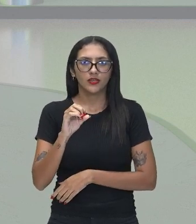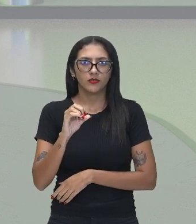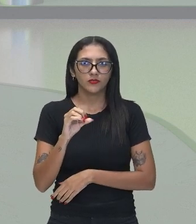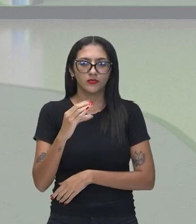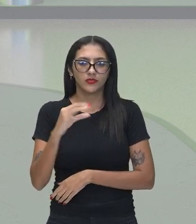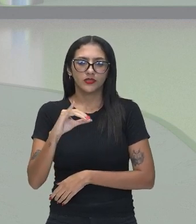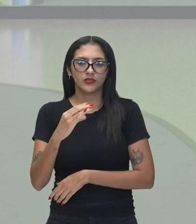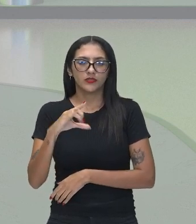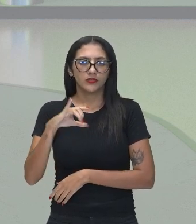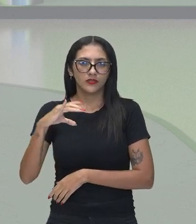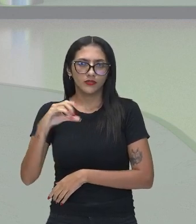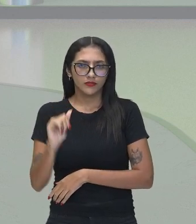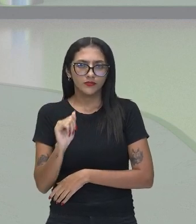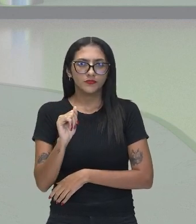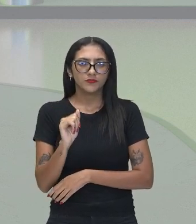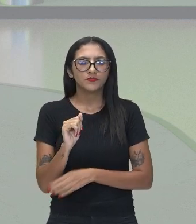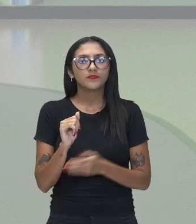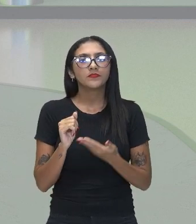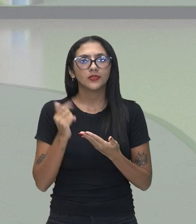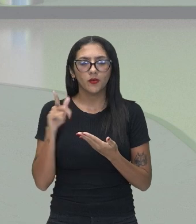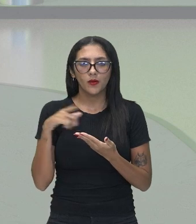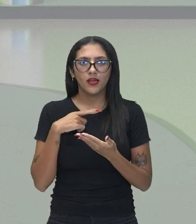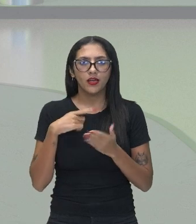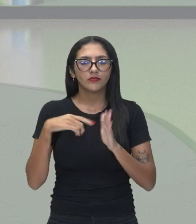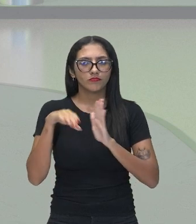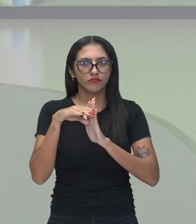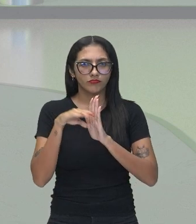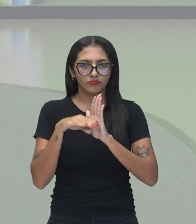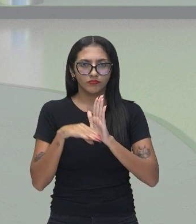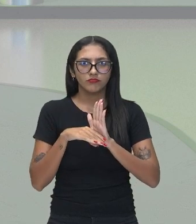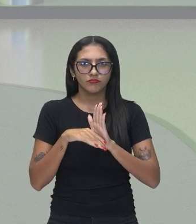ok? Então, essa é a classificação das cadeias